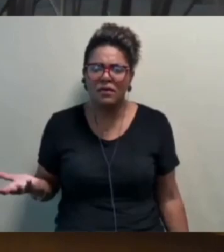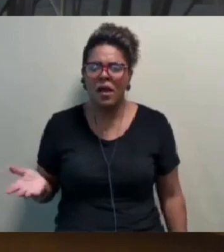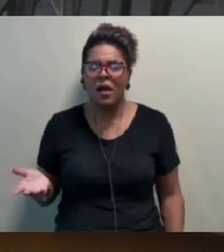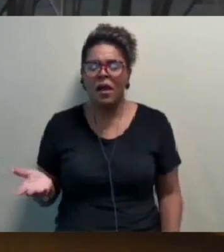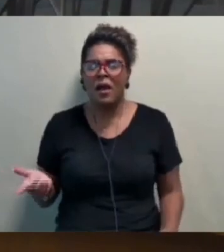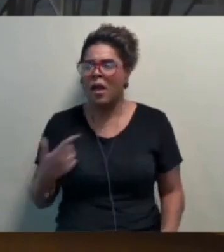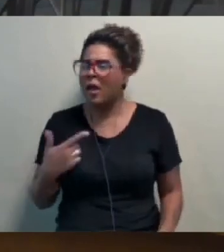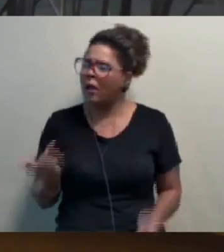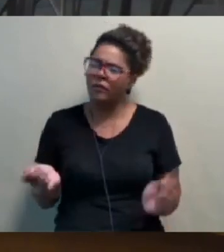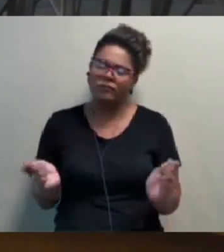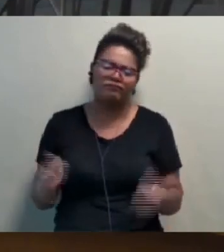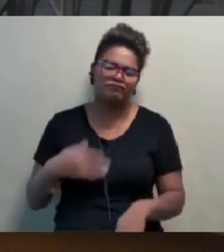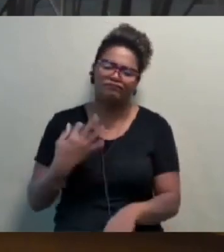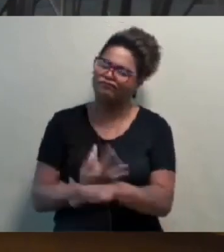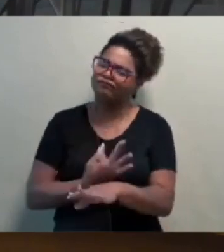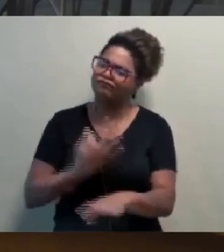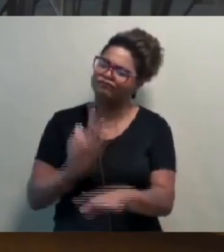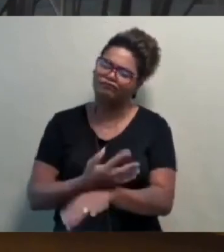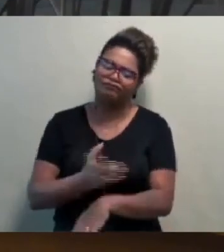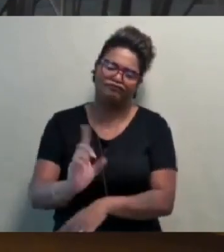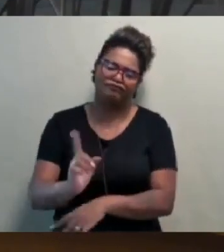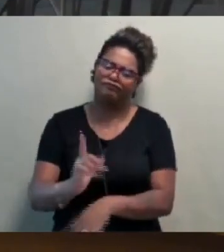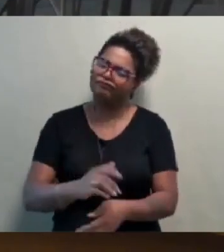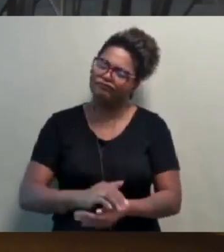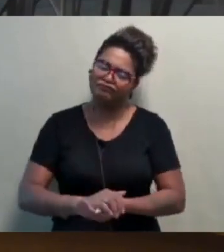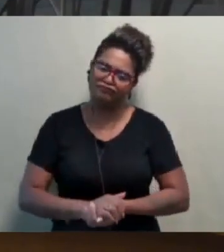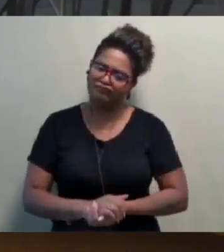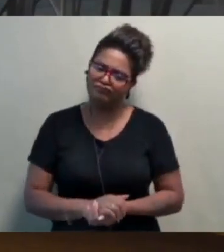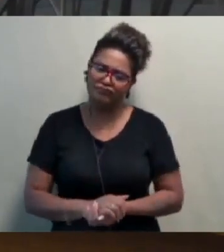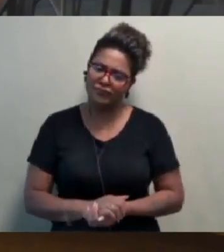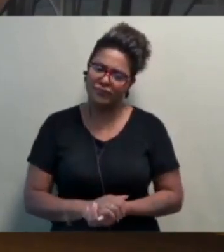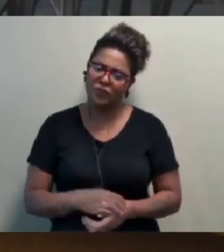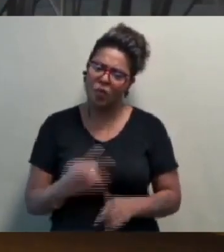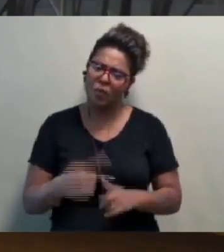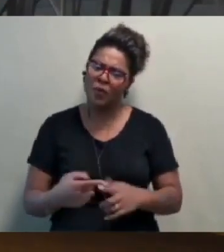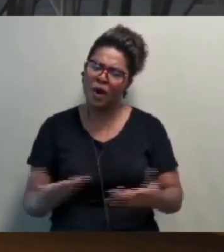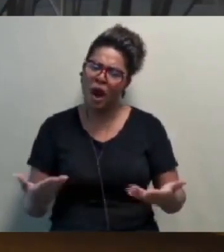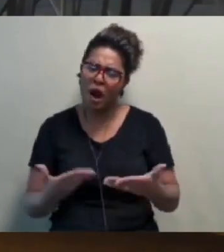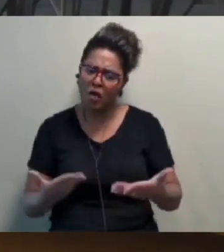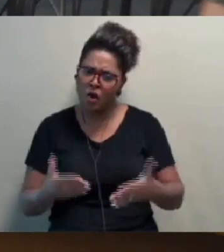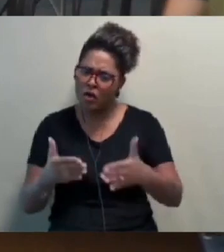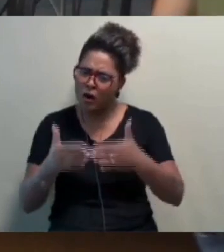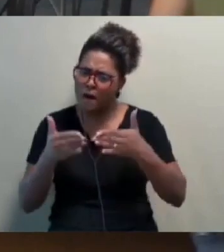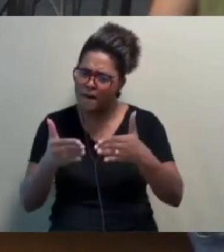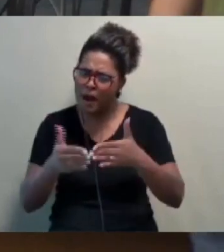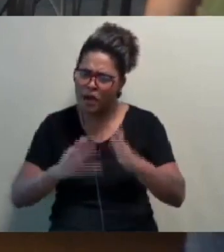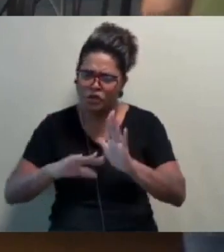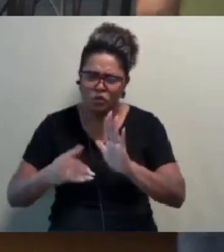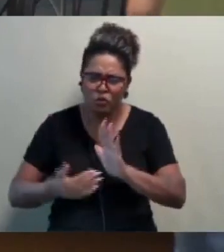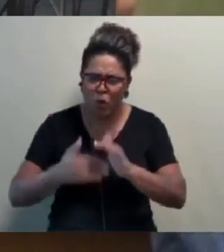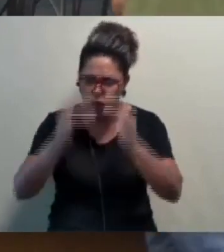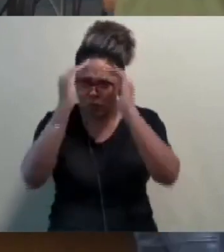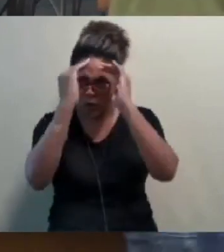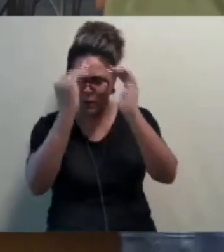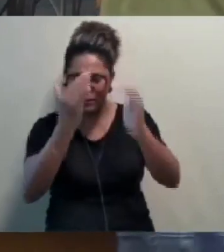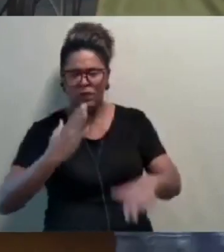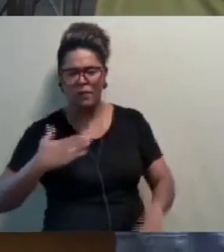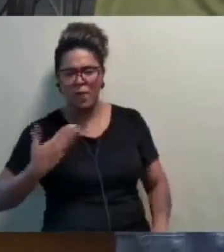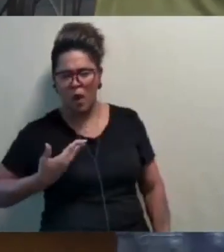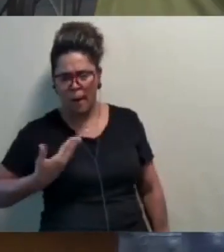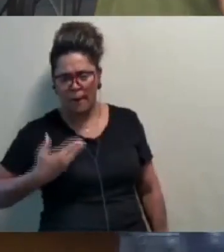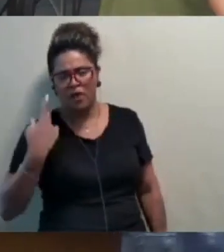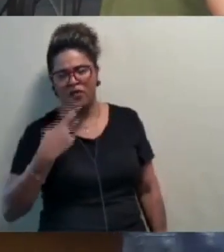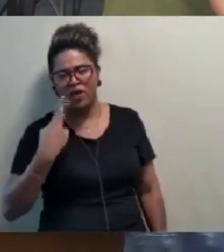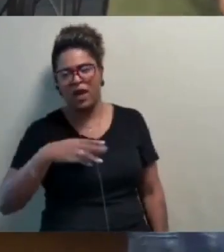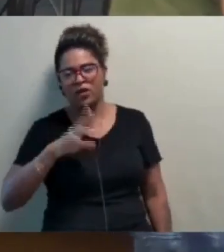bambu geme. Porque... Aí agora peço todo o respeito ao meu amigo vereador Bruno Miranda, que eu quem